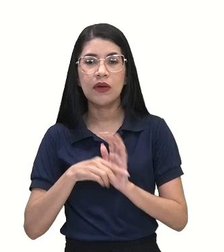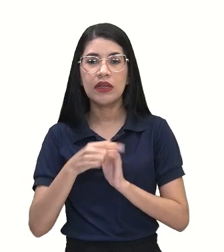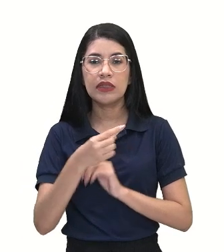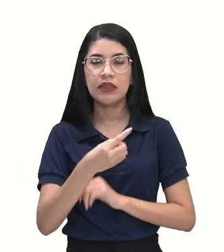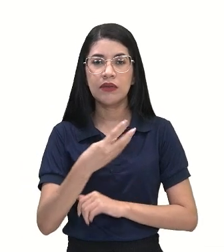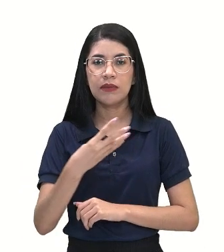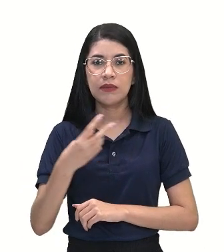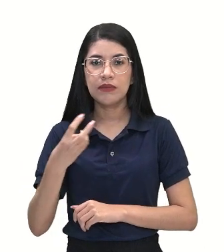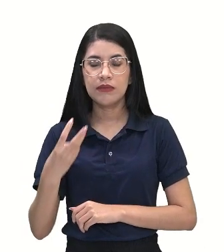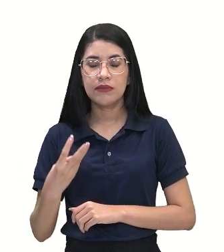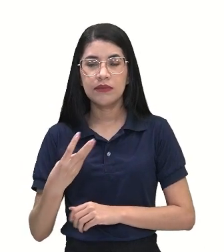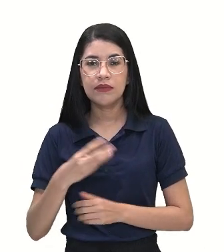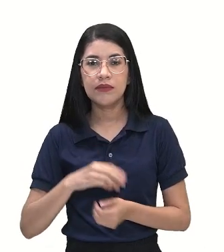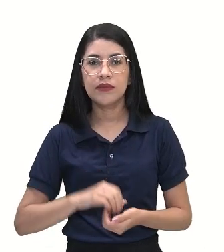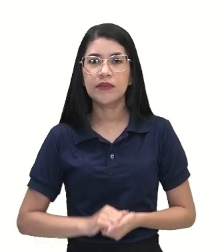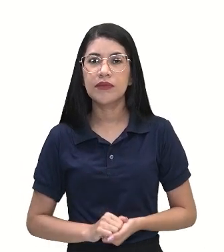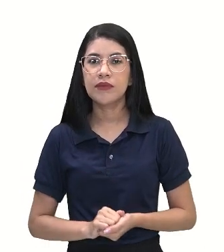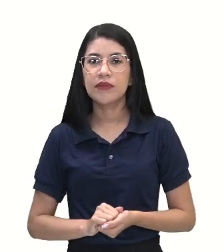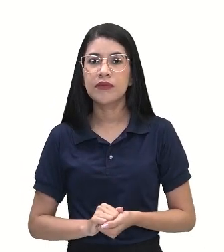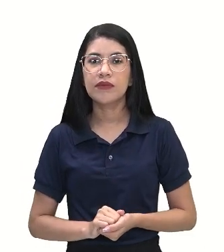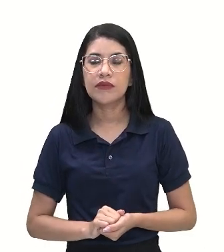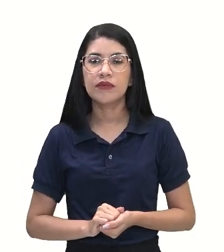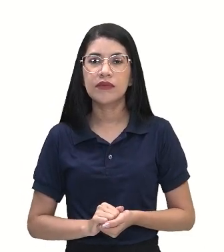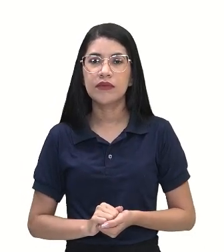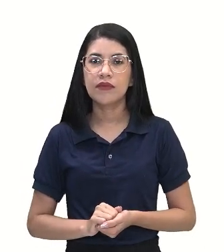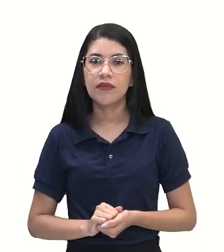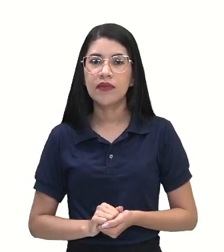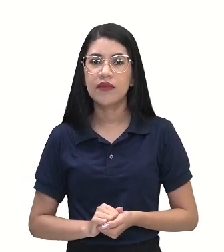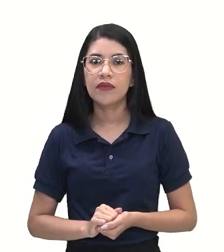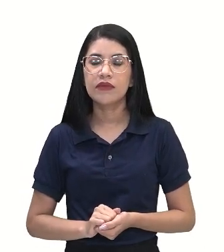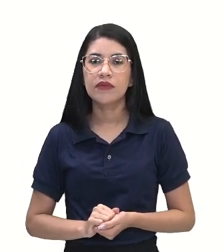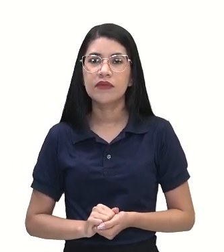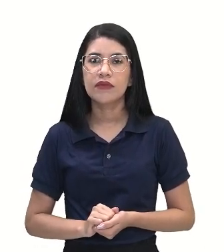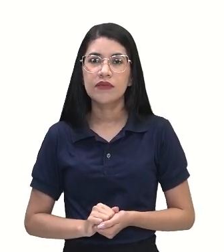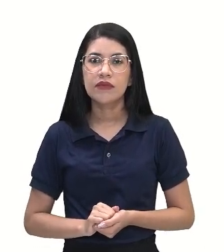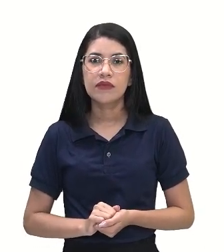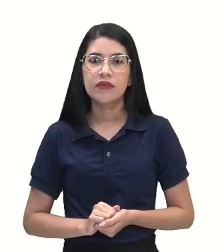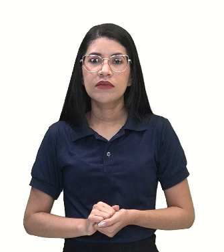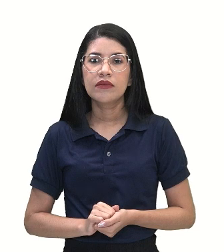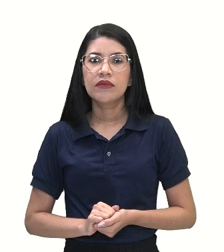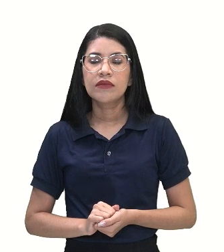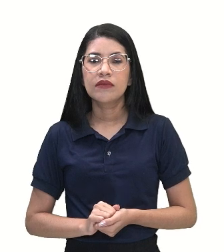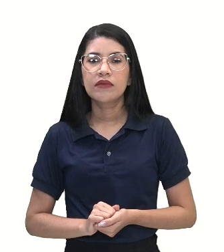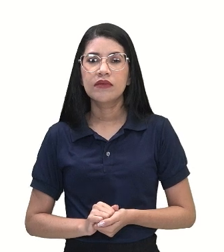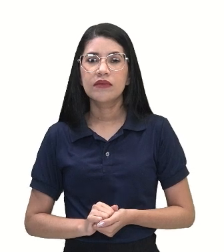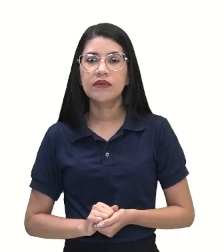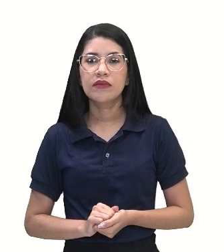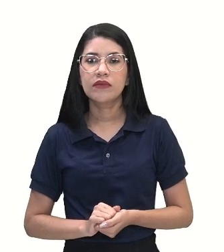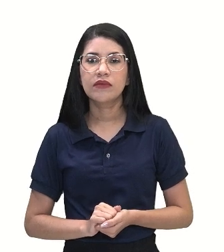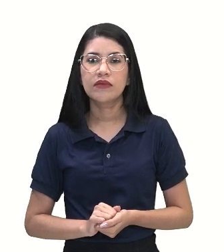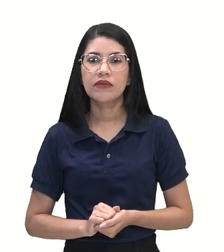143. Tá? O 20º termo aqui,